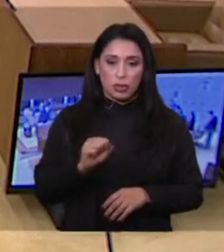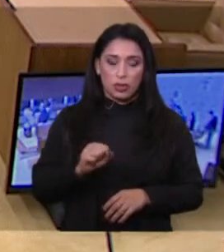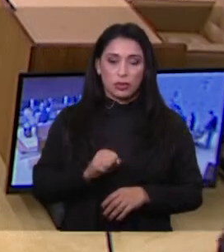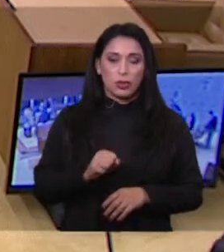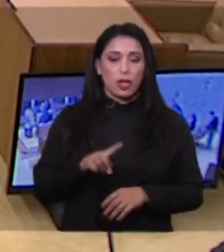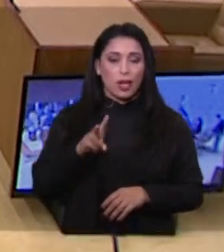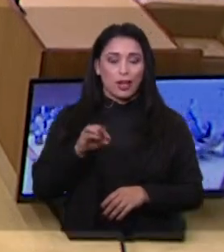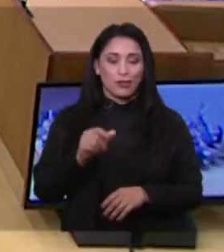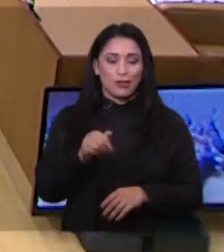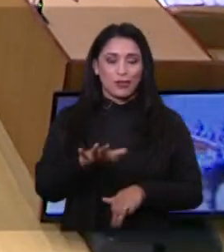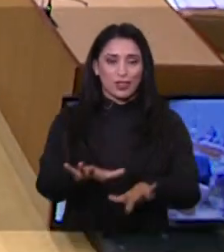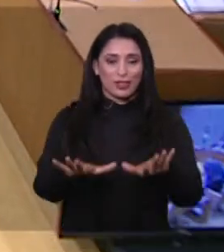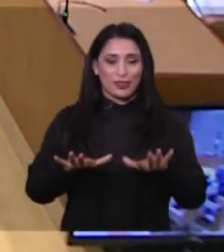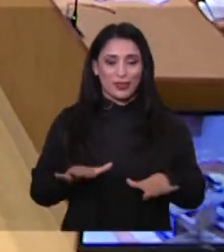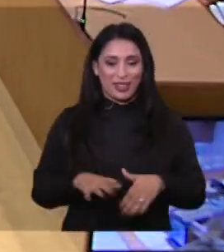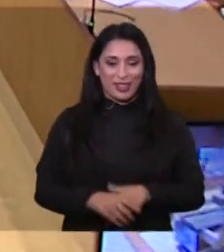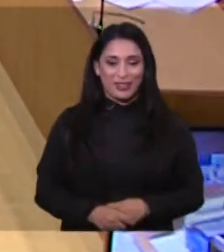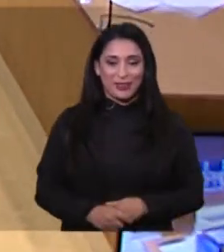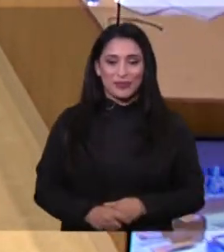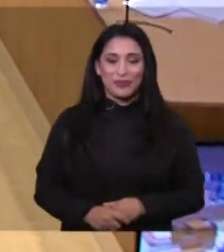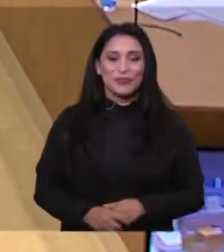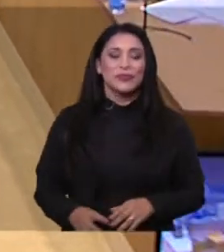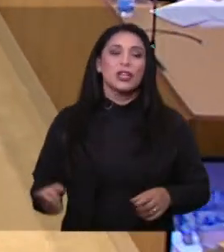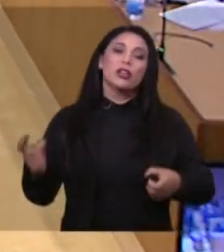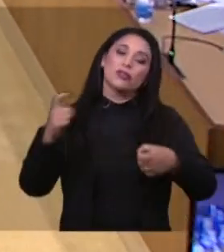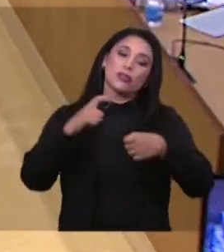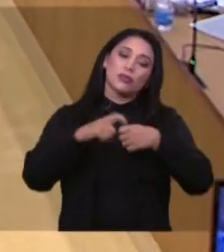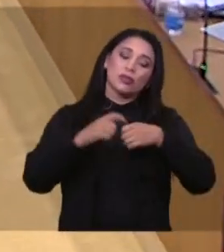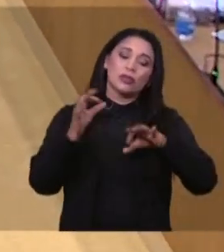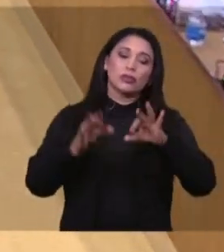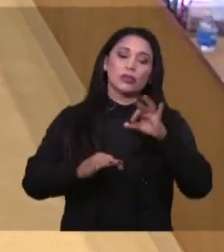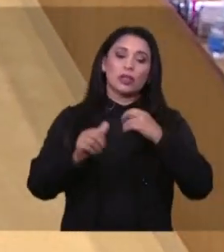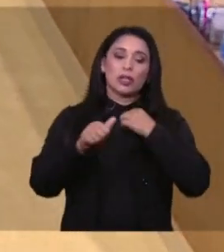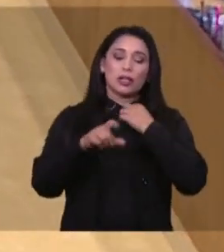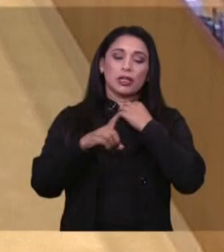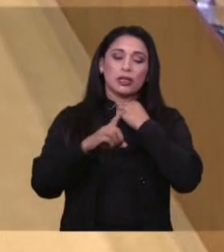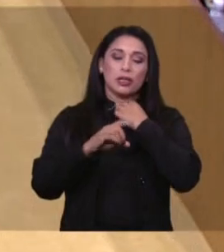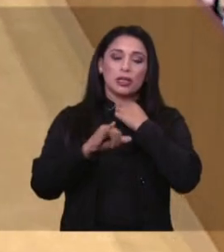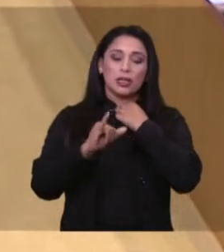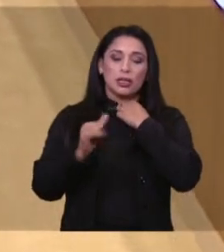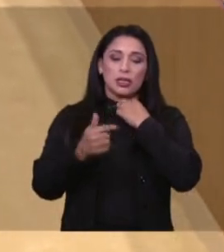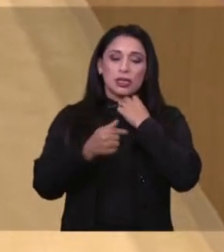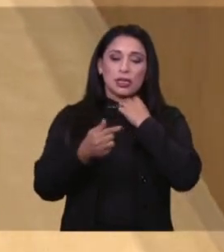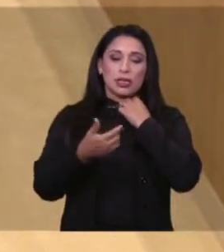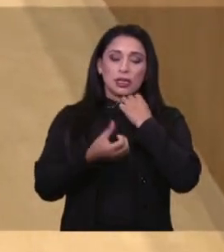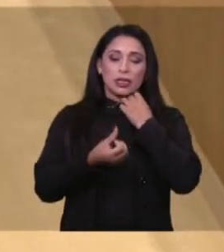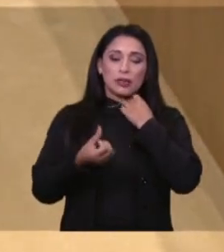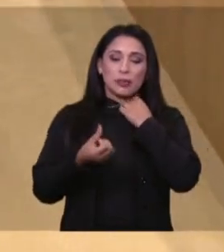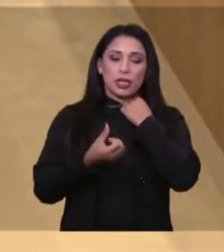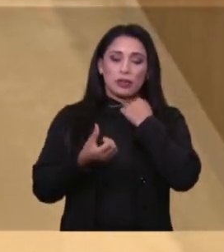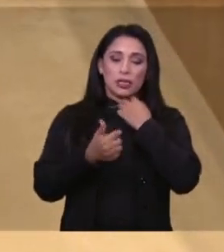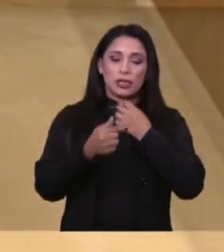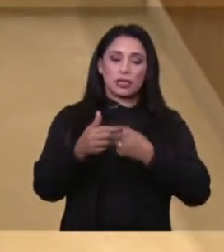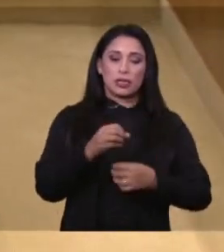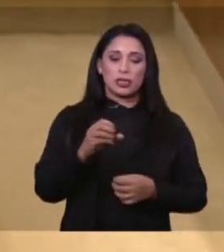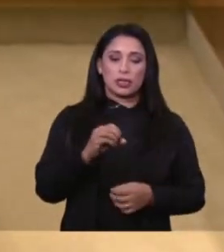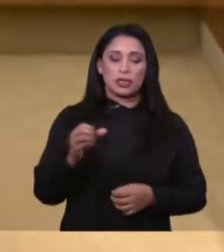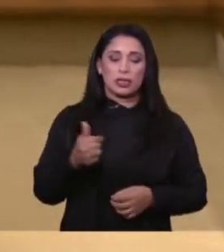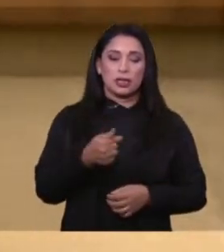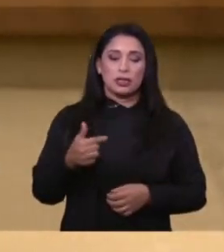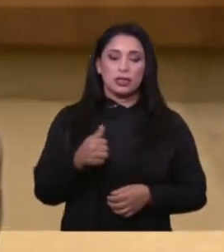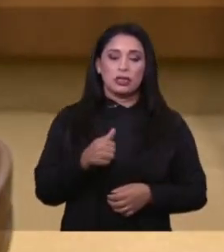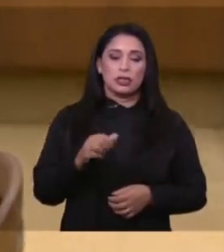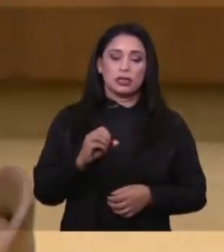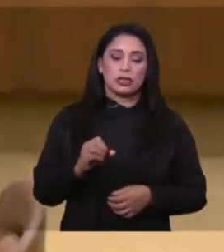vivo, direto do plenário. Retomo o julgamento das ADI 7066, 7070, 7078,